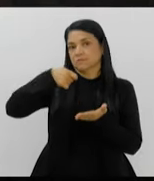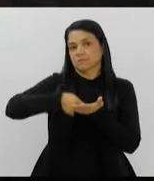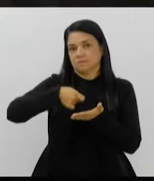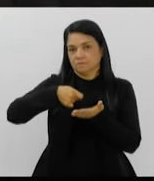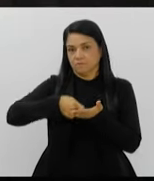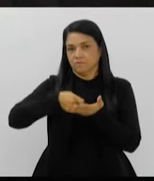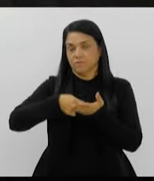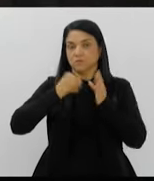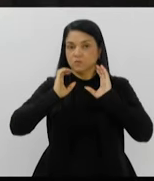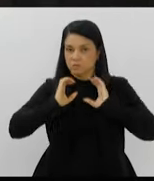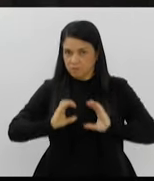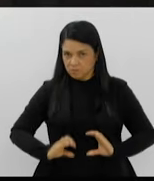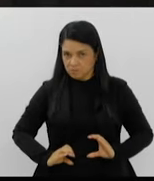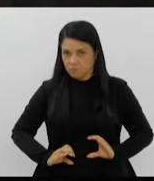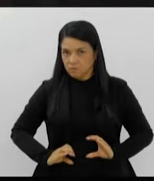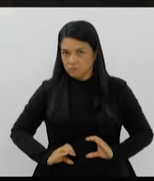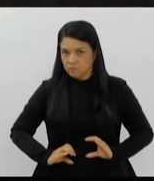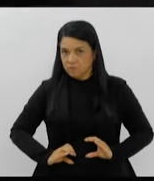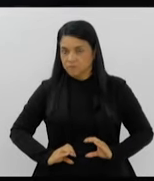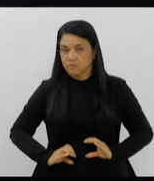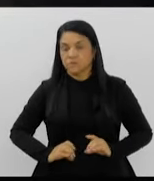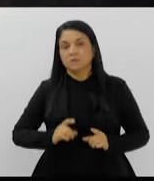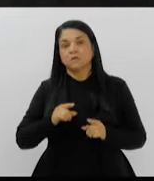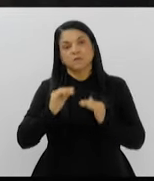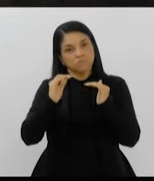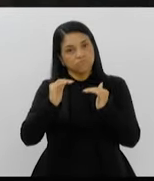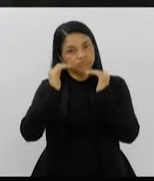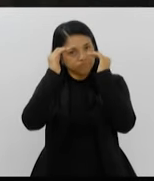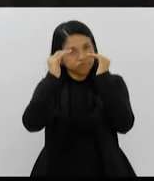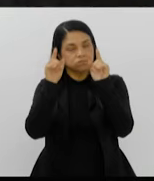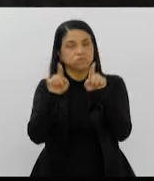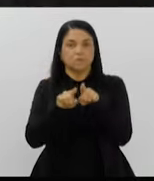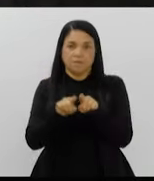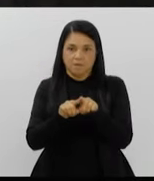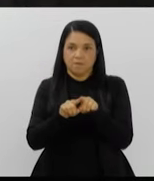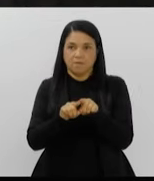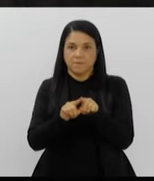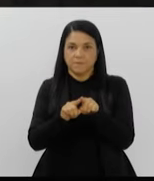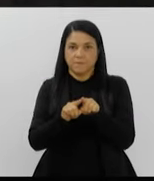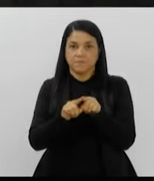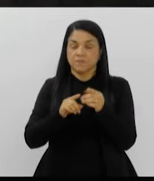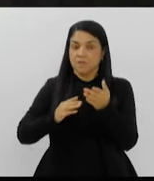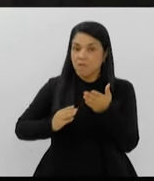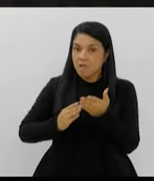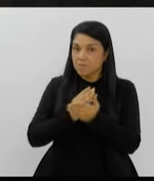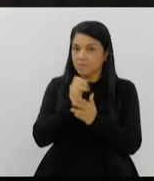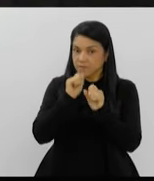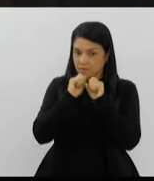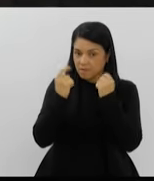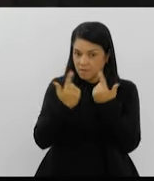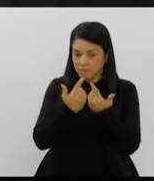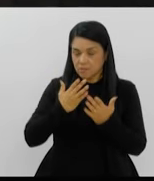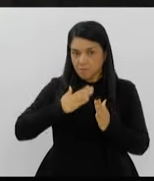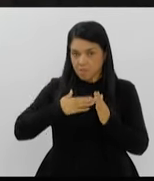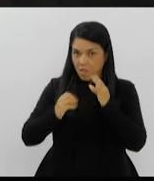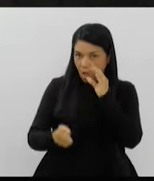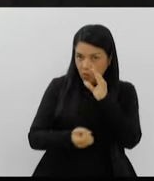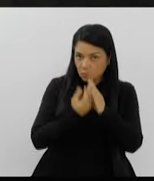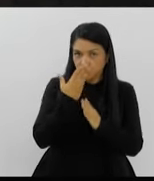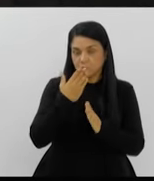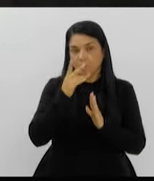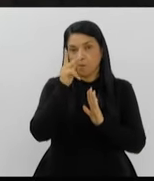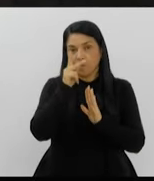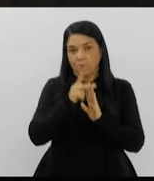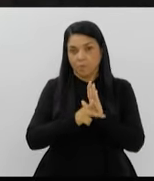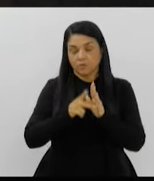do cidadão e das autoridades. Nós temos aqui aprovado nessa casa, de minha autoria,